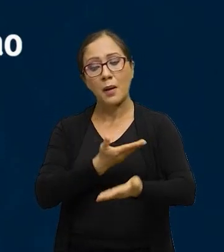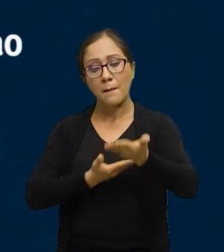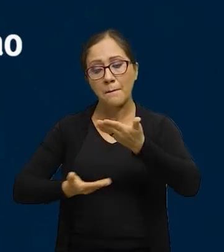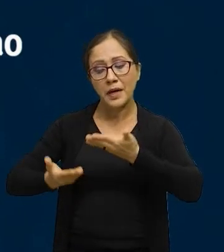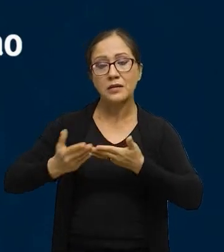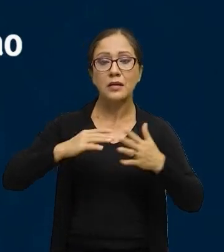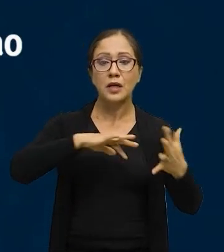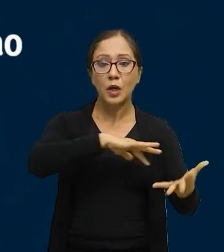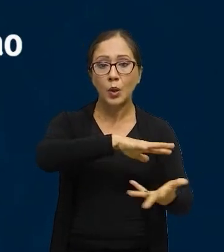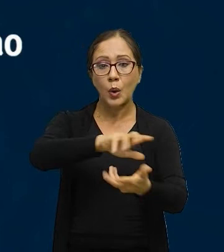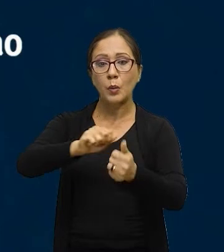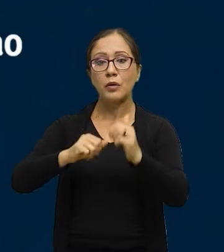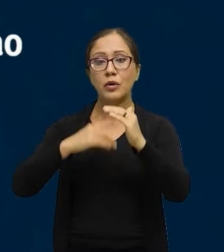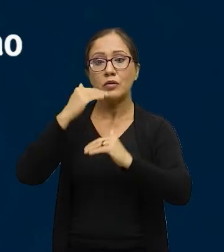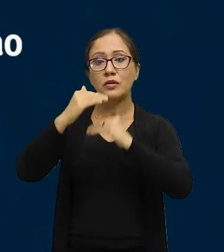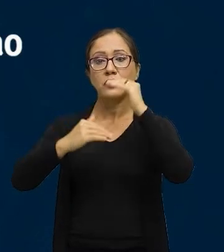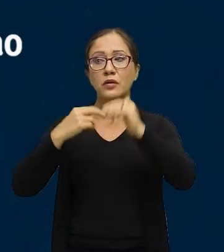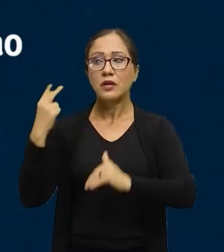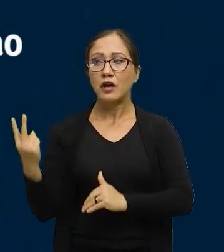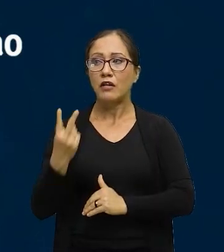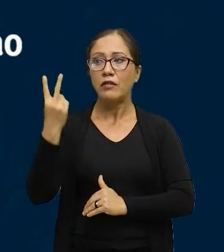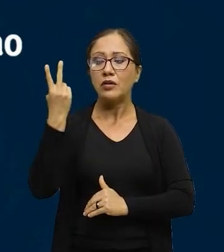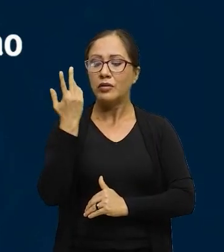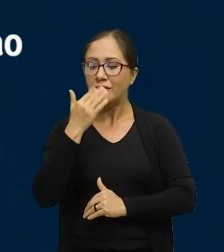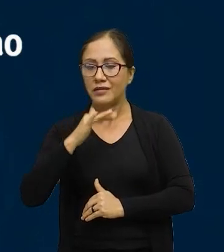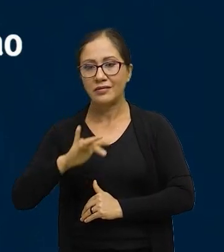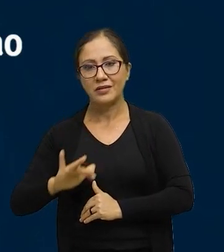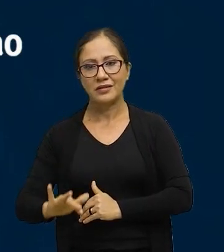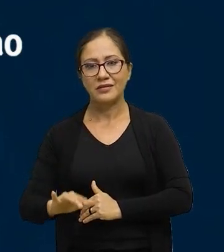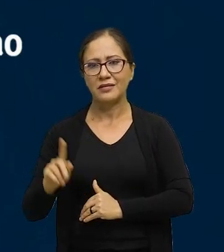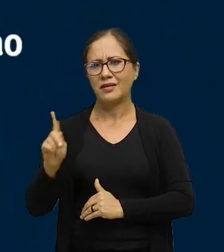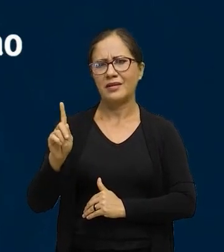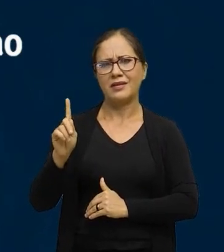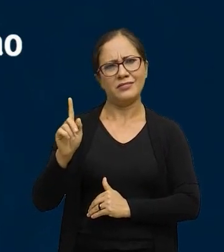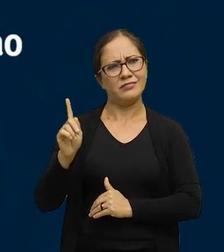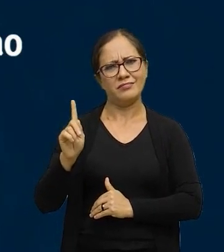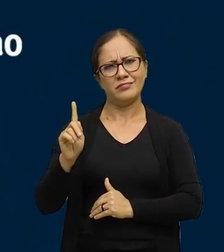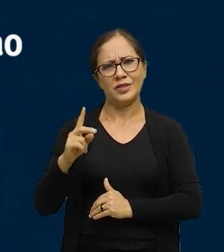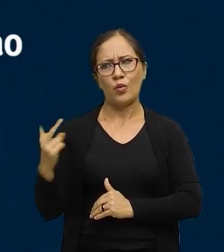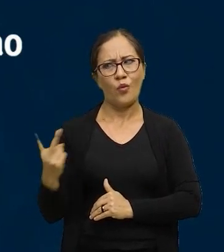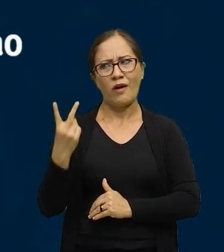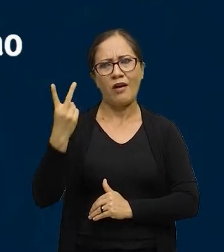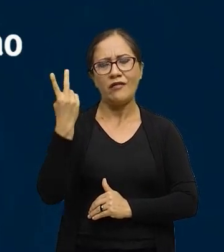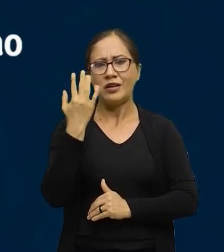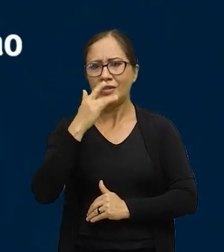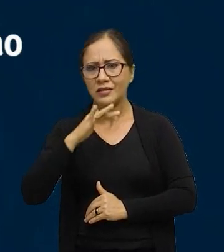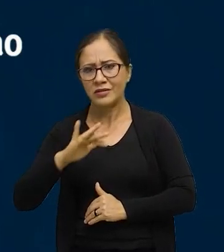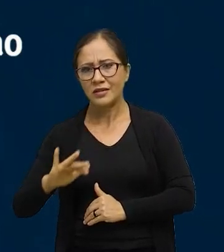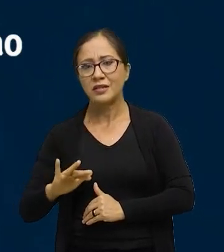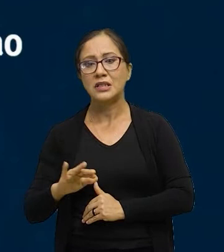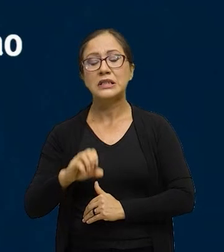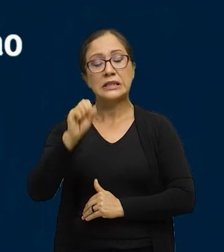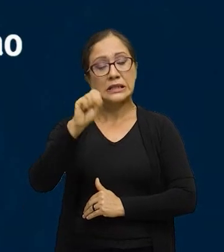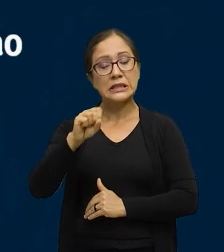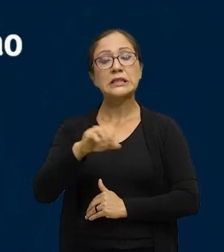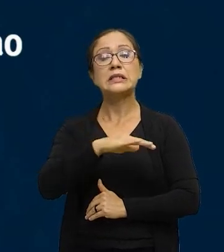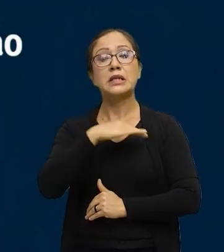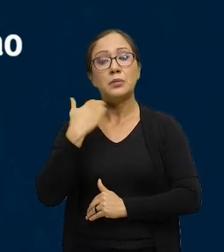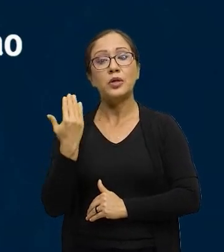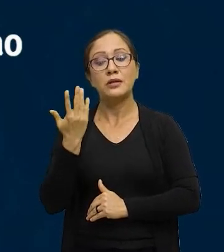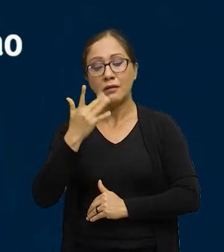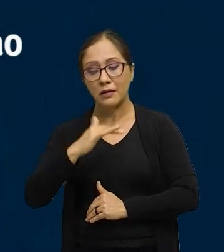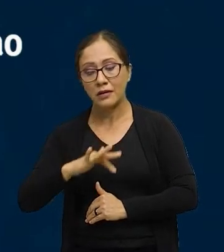global para o desenvolvimento e a valorização das crianças. Não fala assim, né? Não é valorização, e sim a mortalidade. A garantia